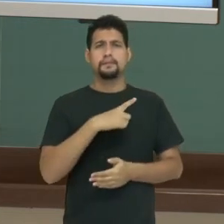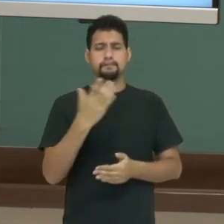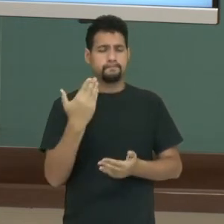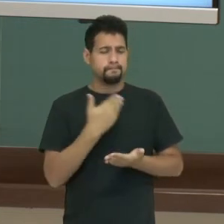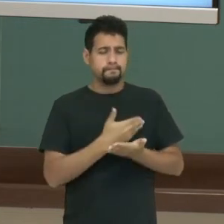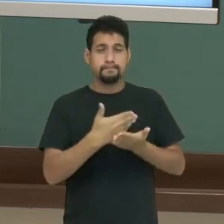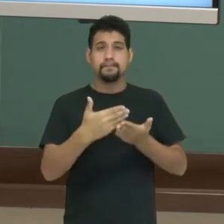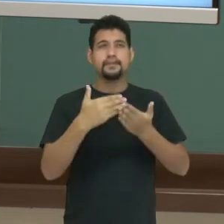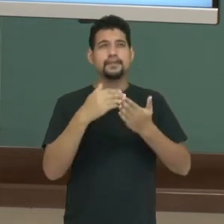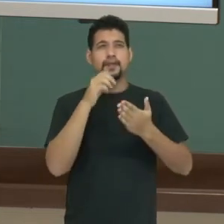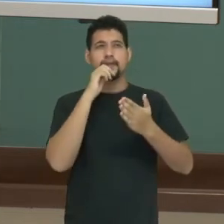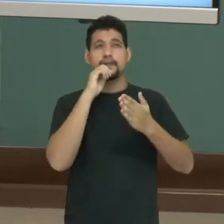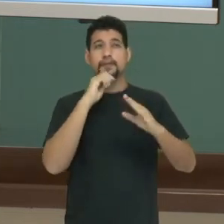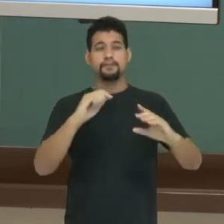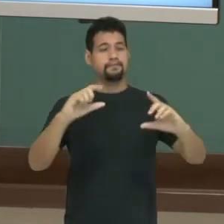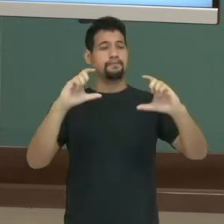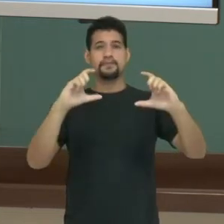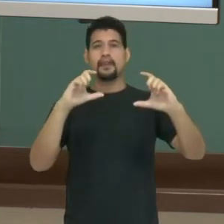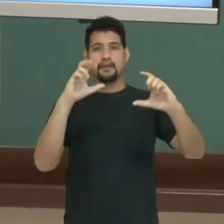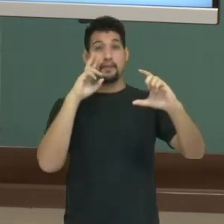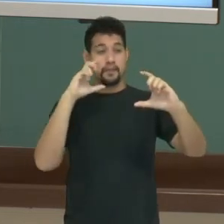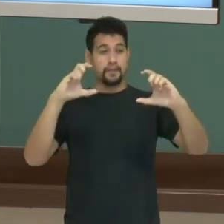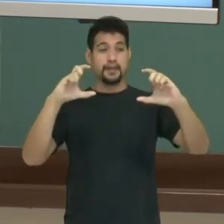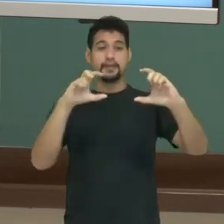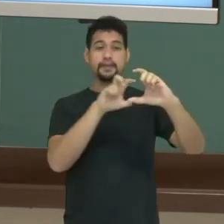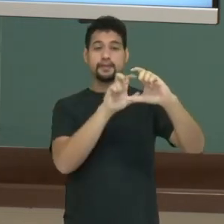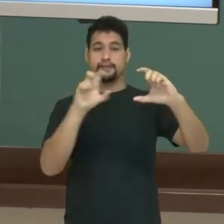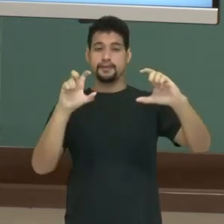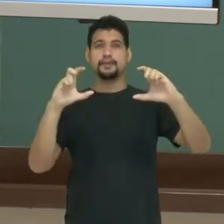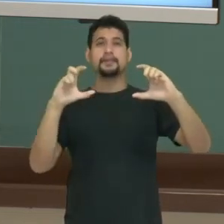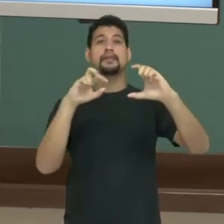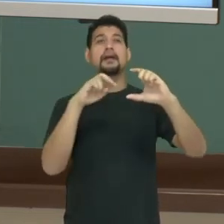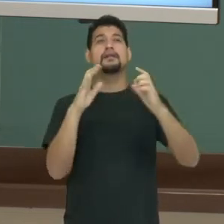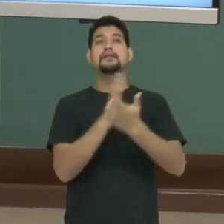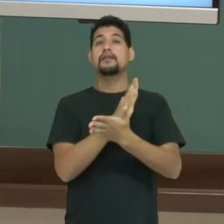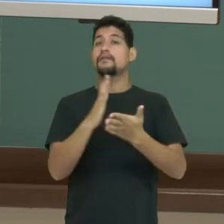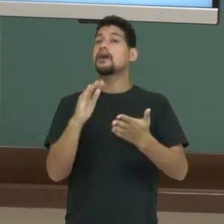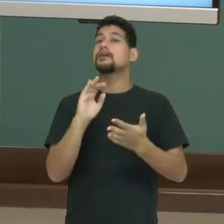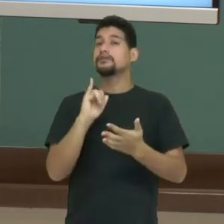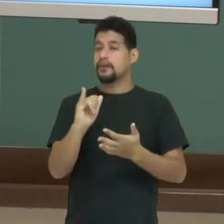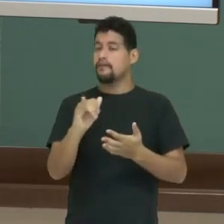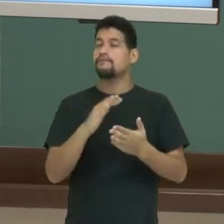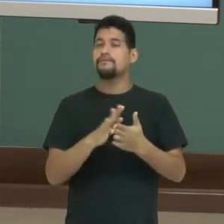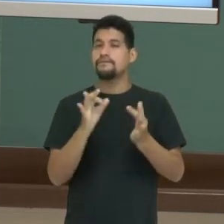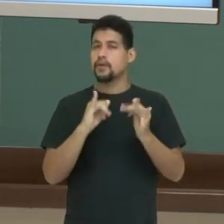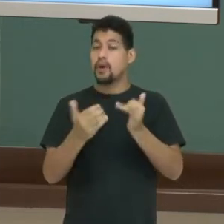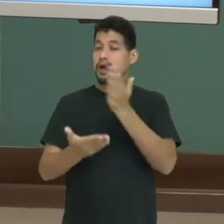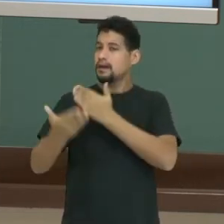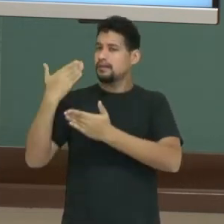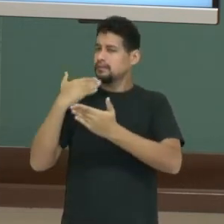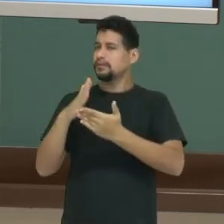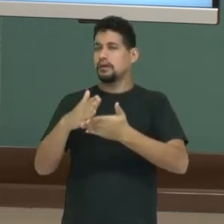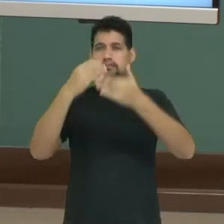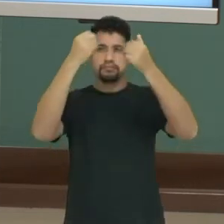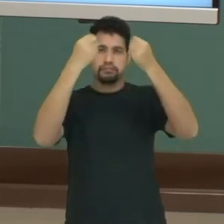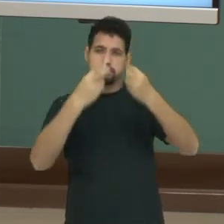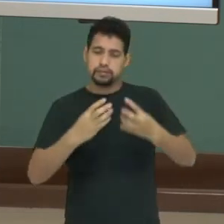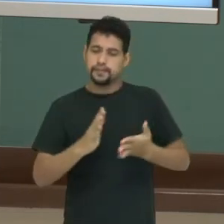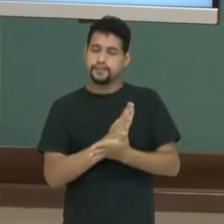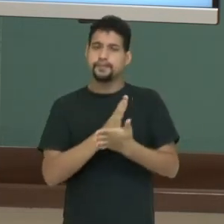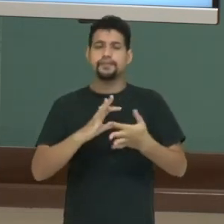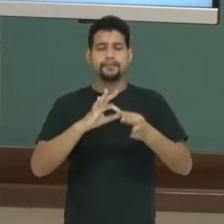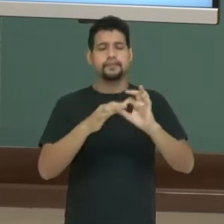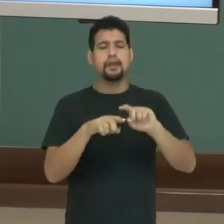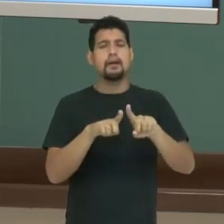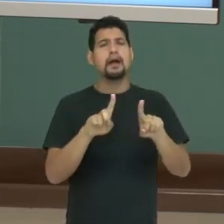início indica que há um comentário, que há algo já foi mencionado sobre o jovem anteriormente. E aqui é